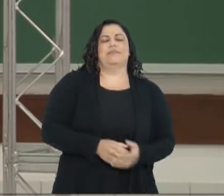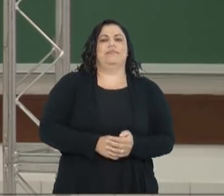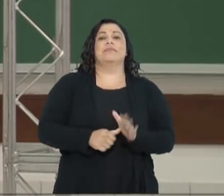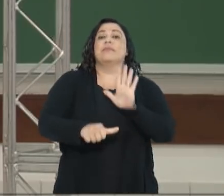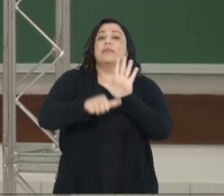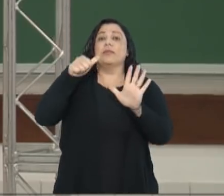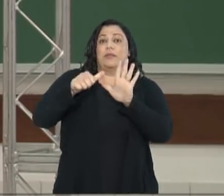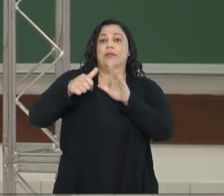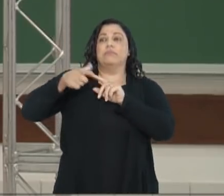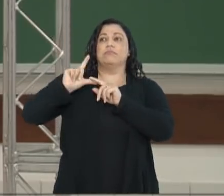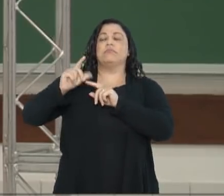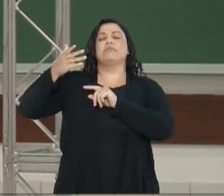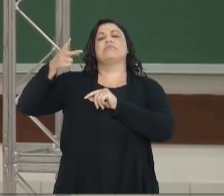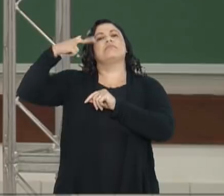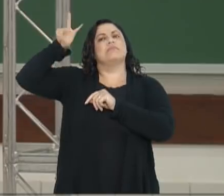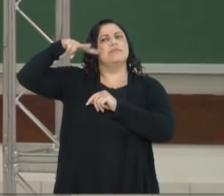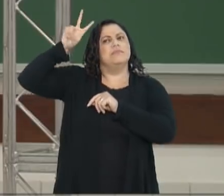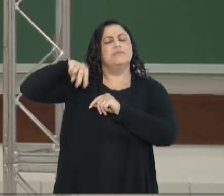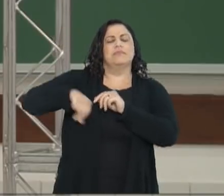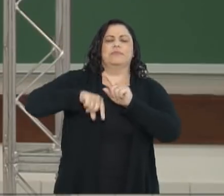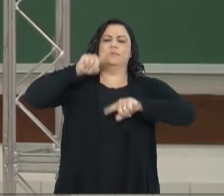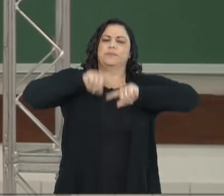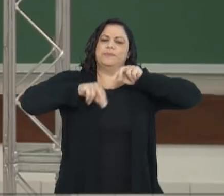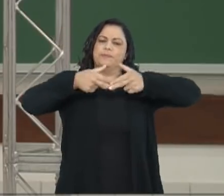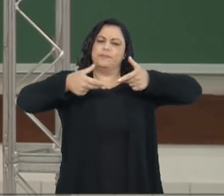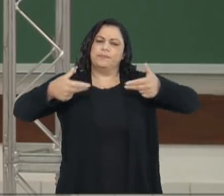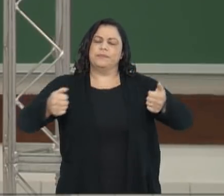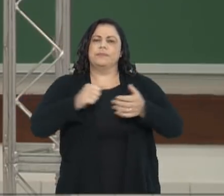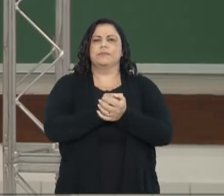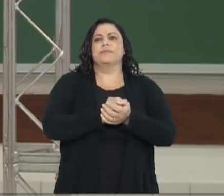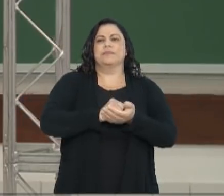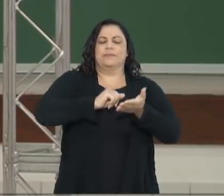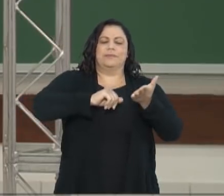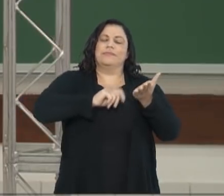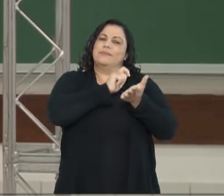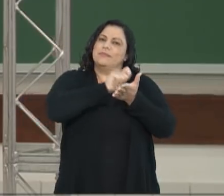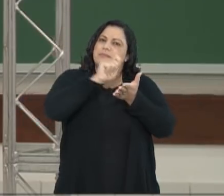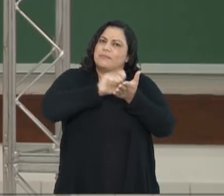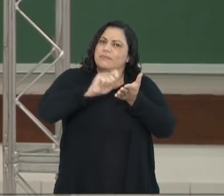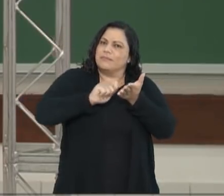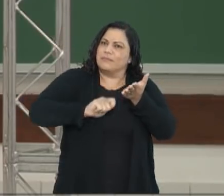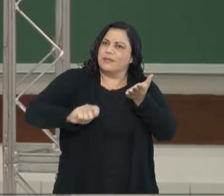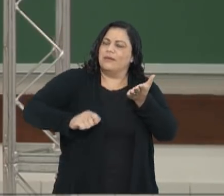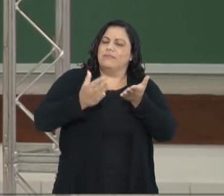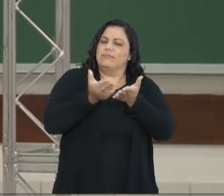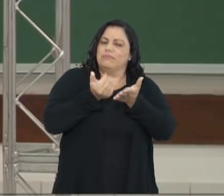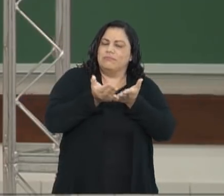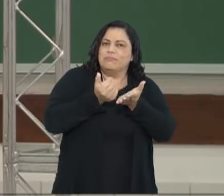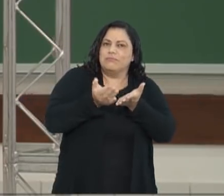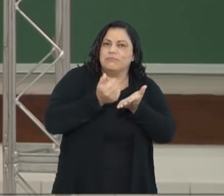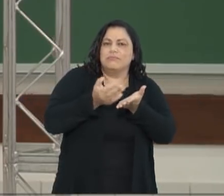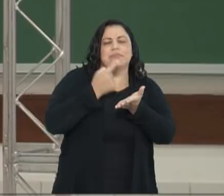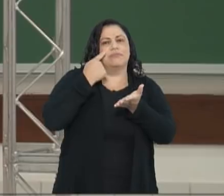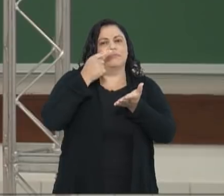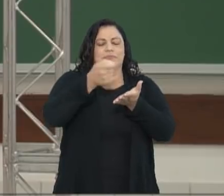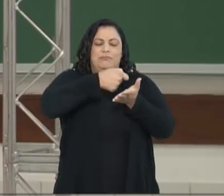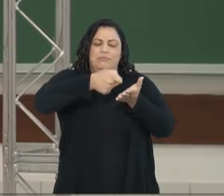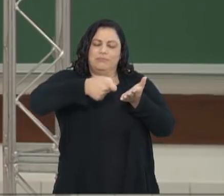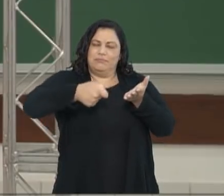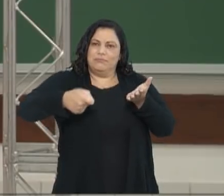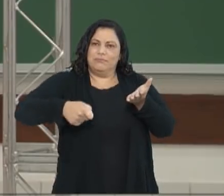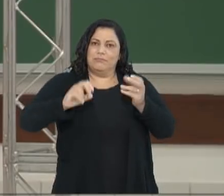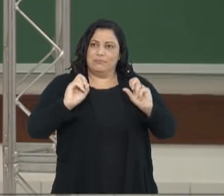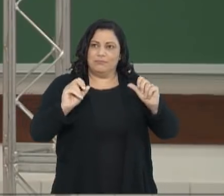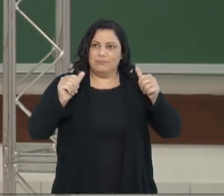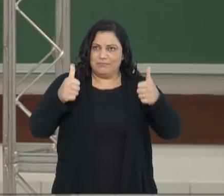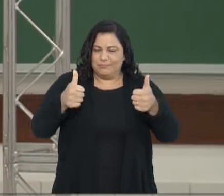que vocês precisam ter em mãos. O material, tenham aí lápis, caneta, caderno, para acompanharem a aula, fazerem os registros